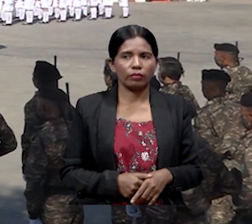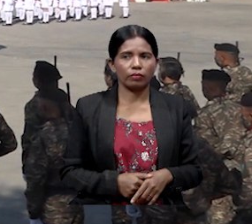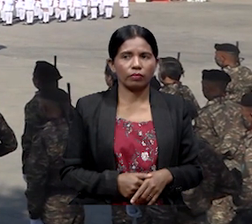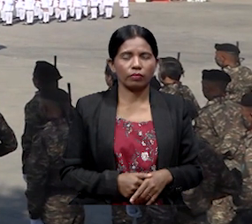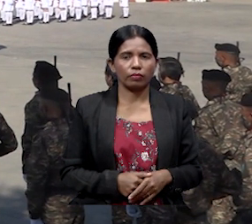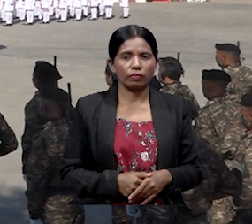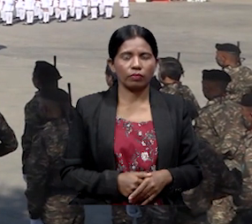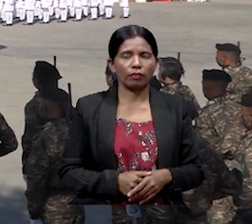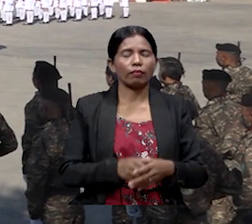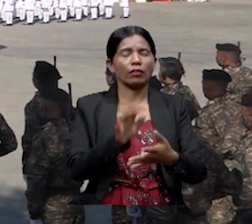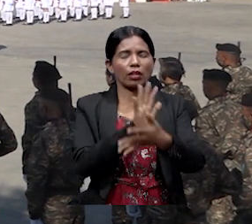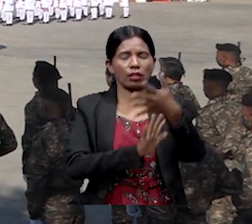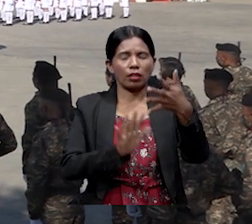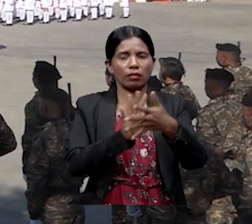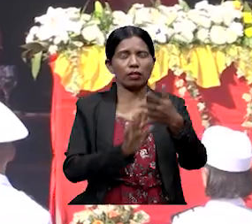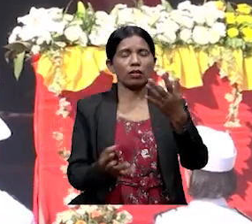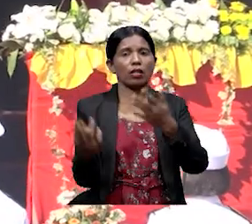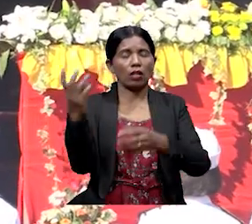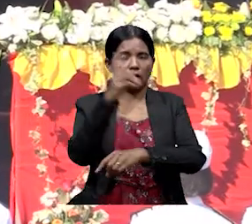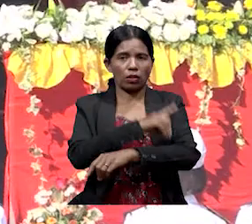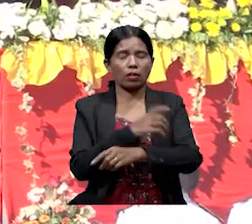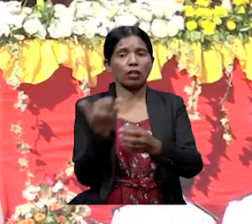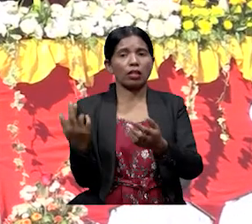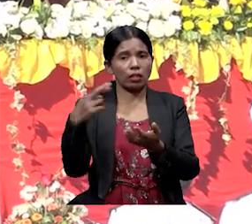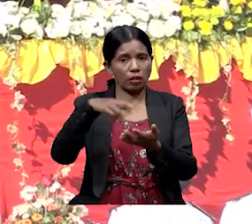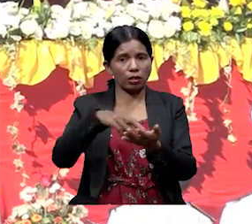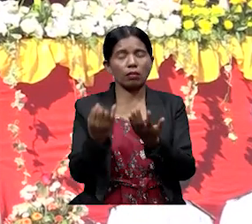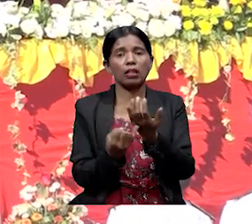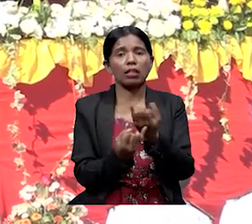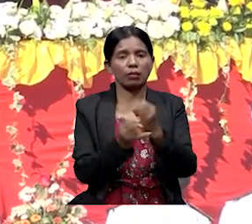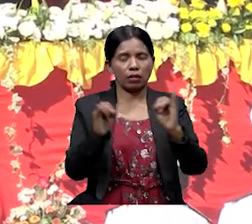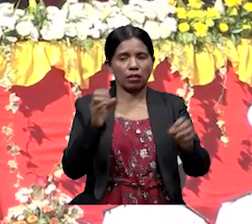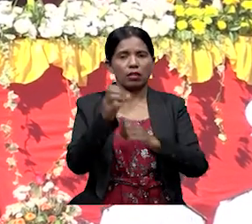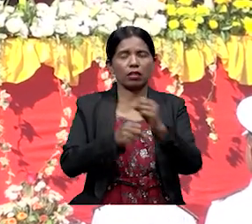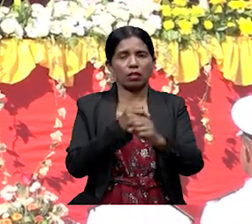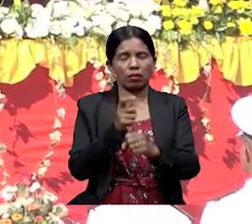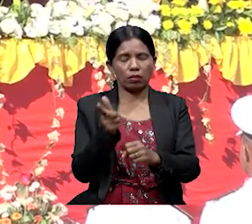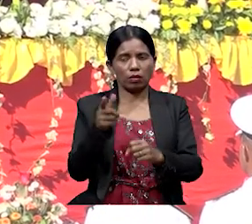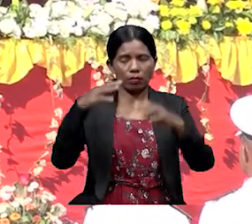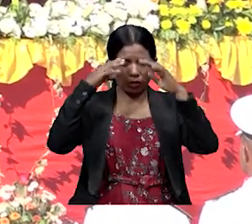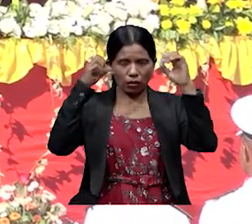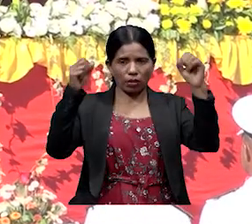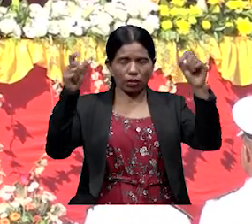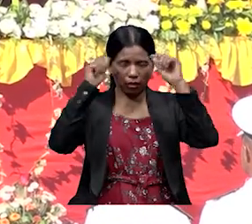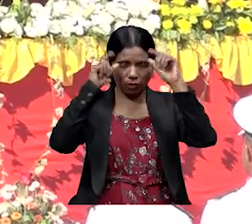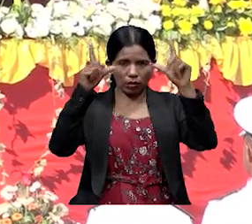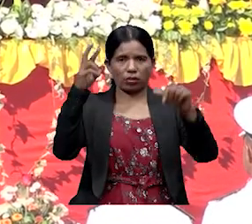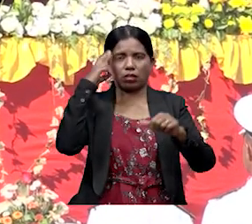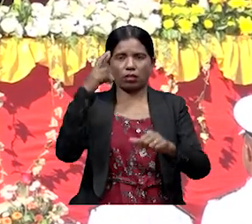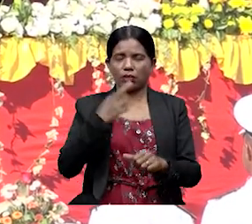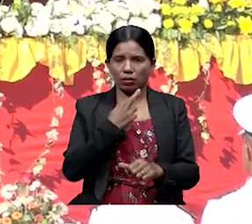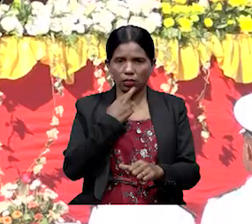E a cerimônia celebração Loron Restauração Independência Badala Ruanulu, Presidente da República Timor-Leste, José Ramos